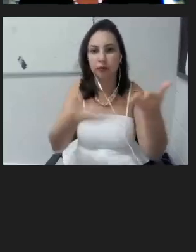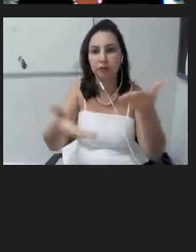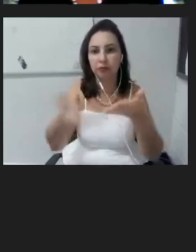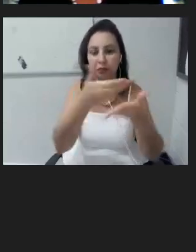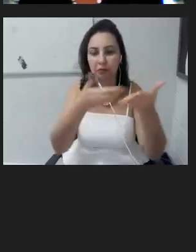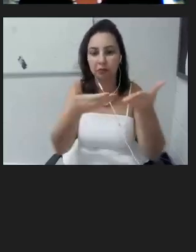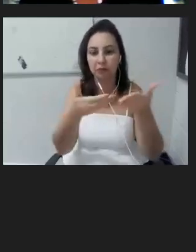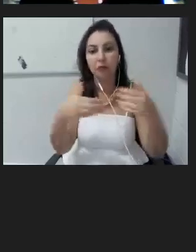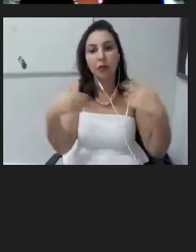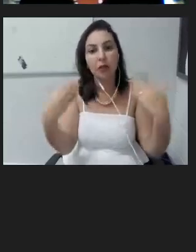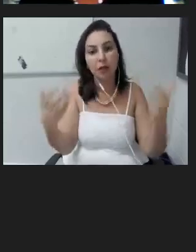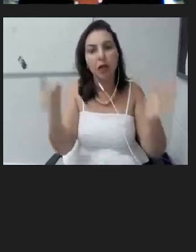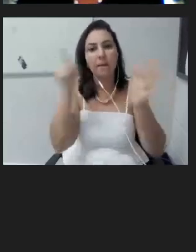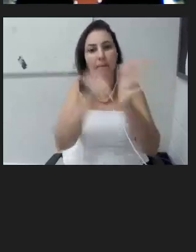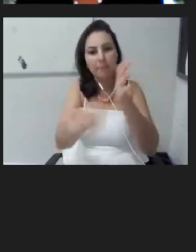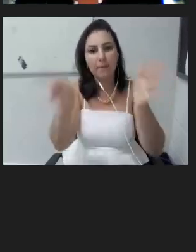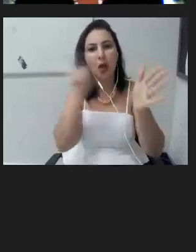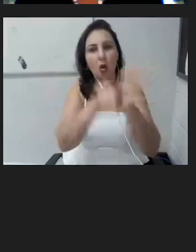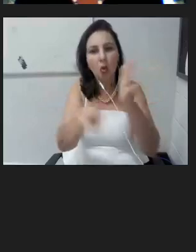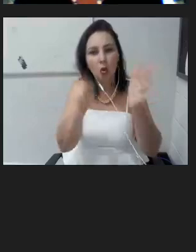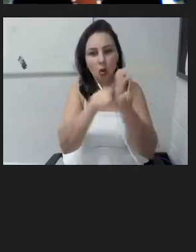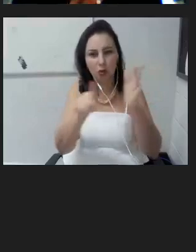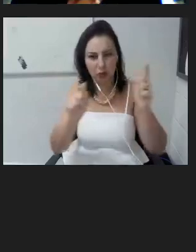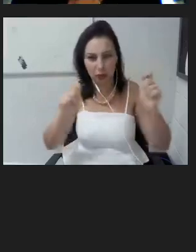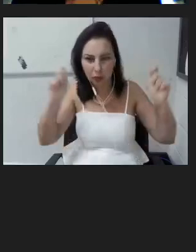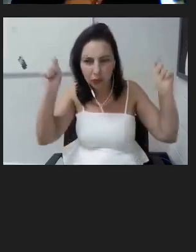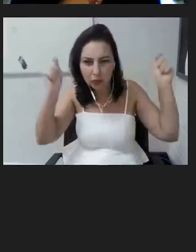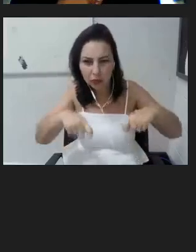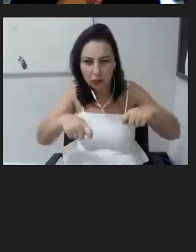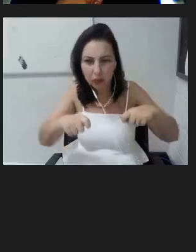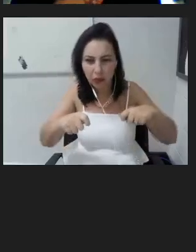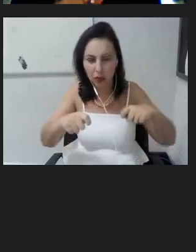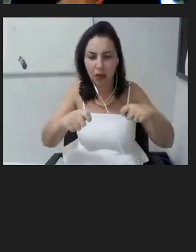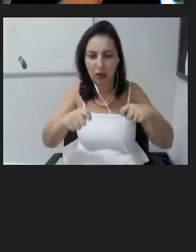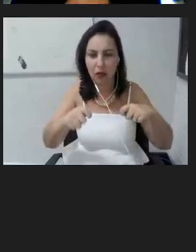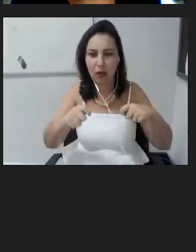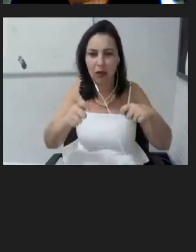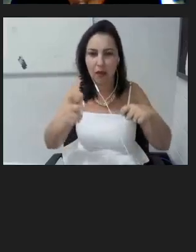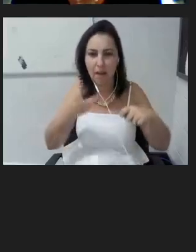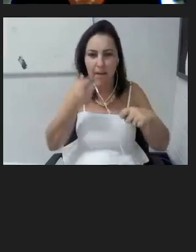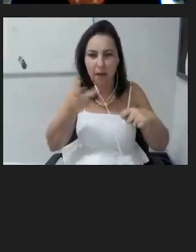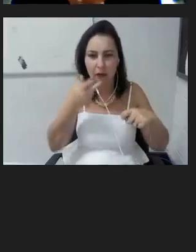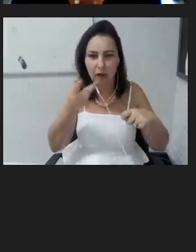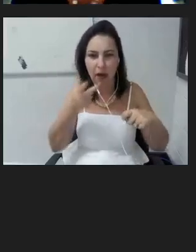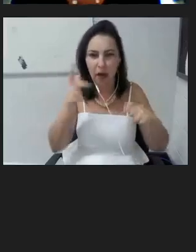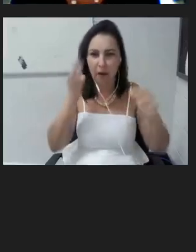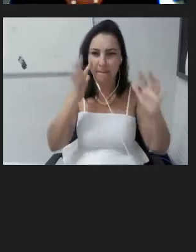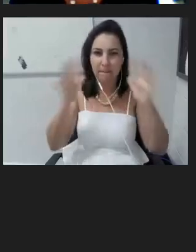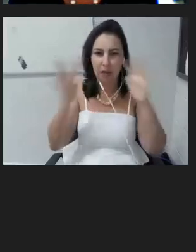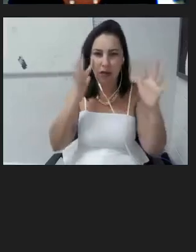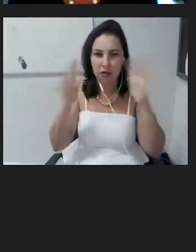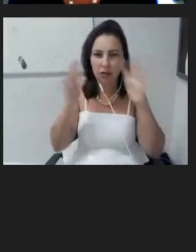as perguntas, gente. É possível a gente falar, é